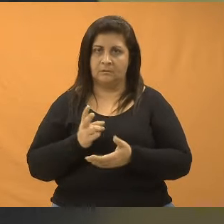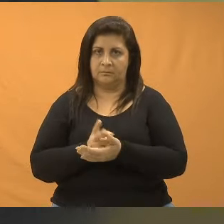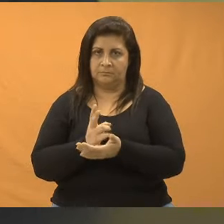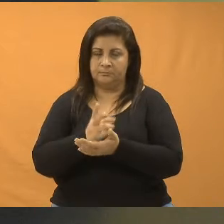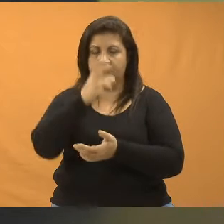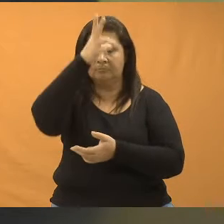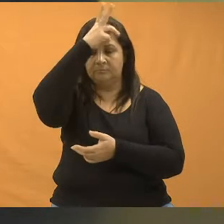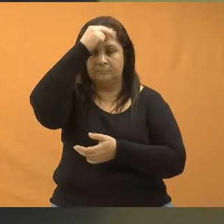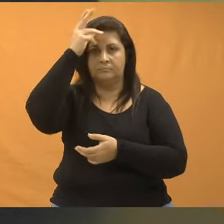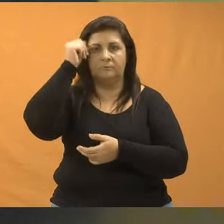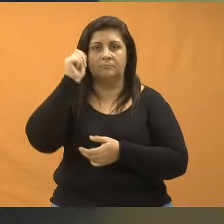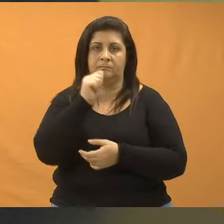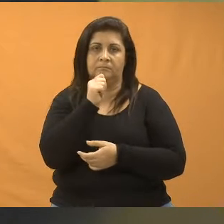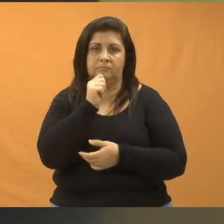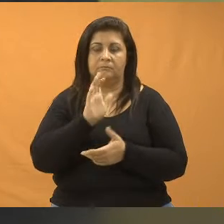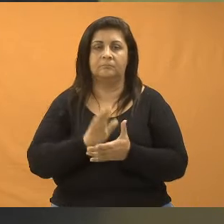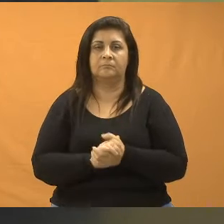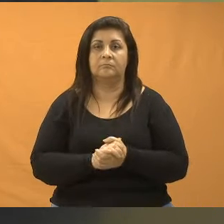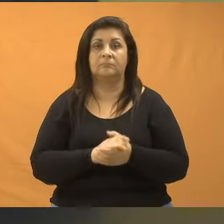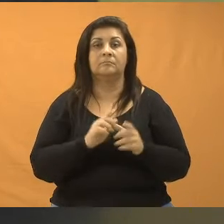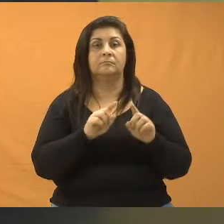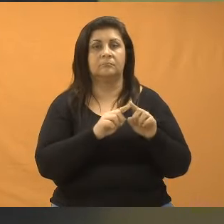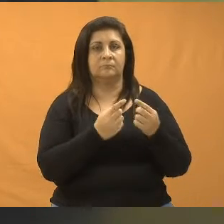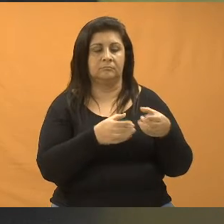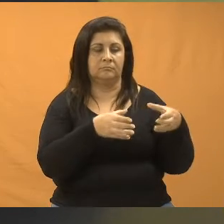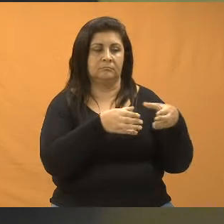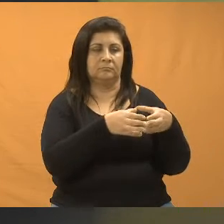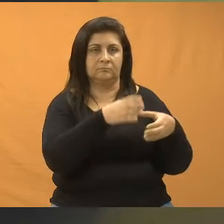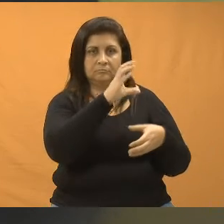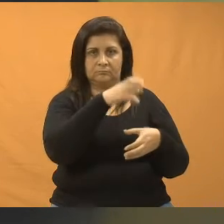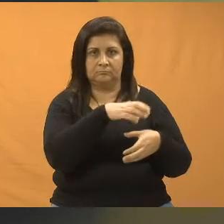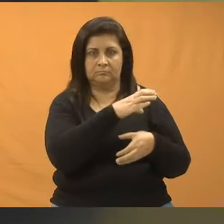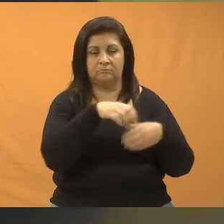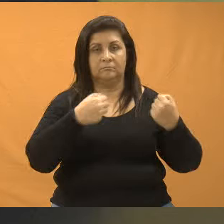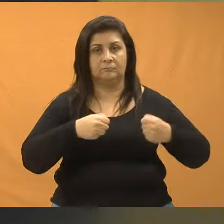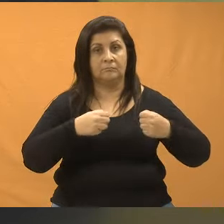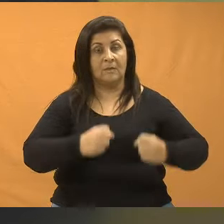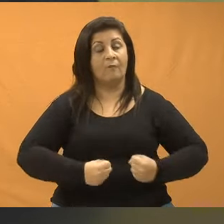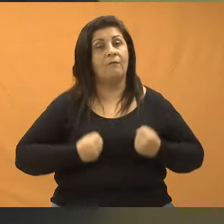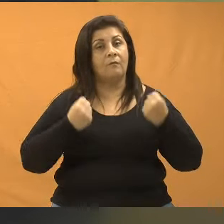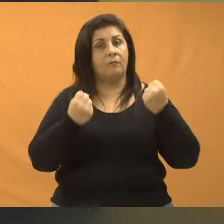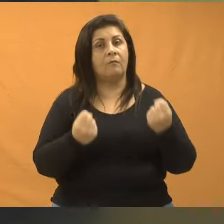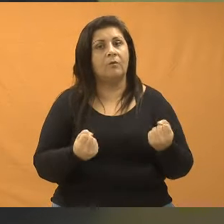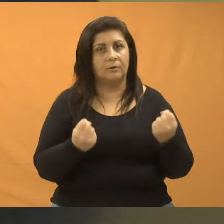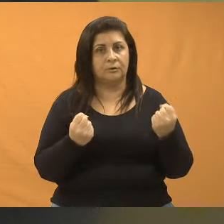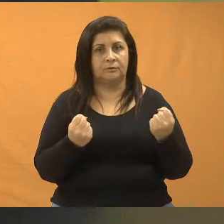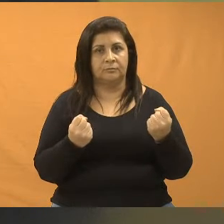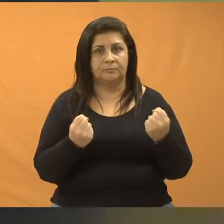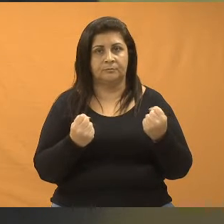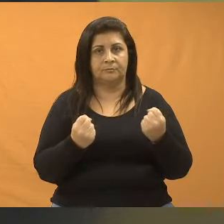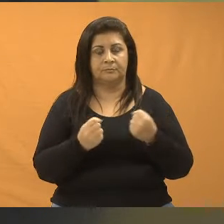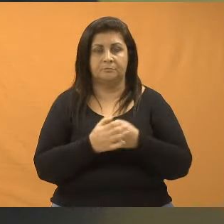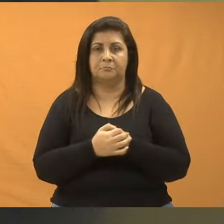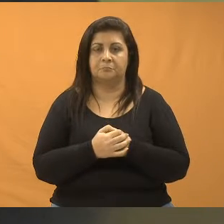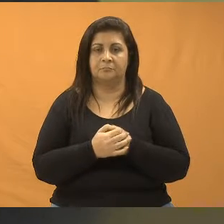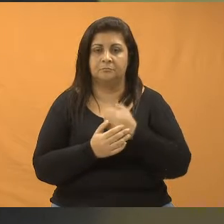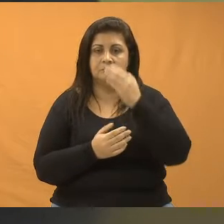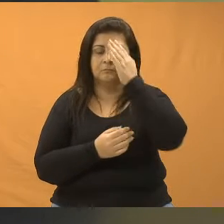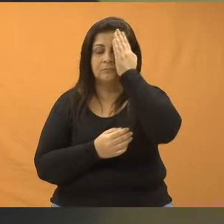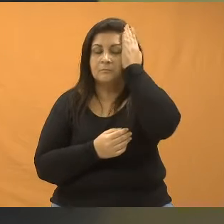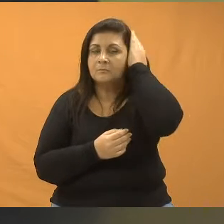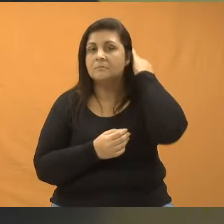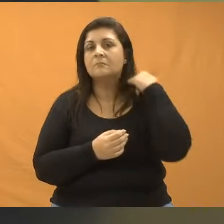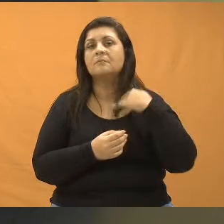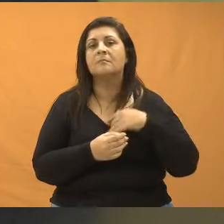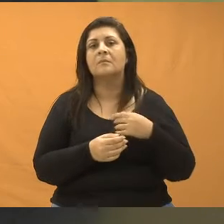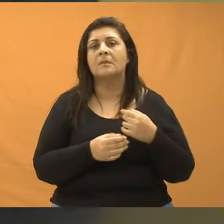Casa. Agora, a Irmandade precisa, né, se fortalecer, tomar pé da situação e